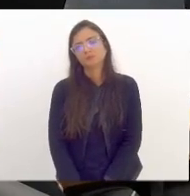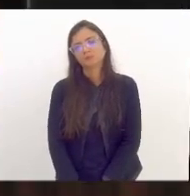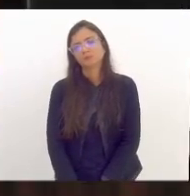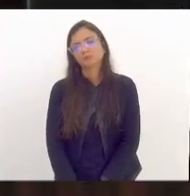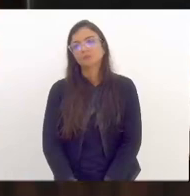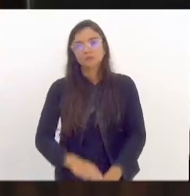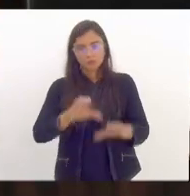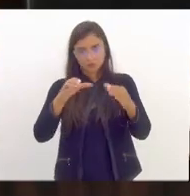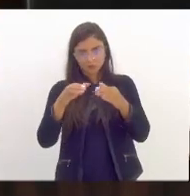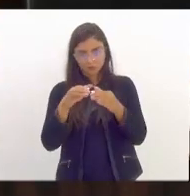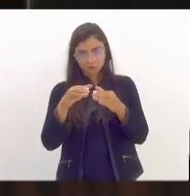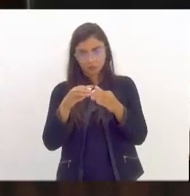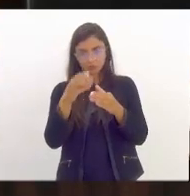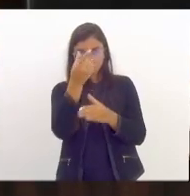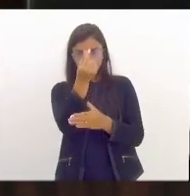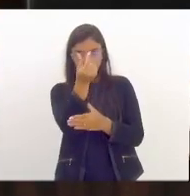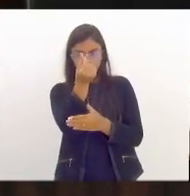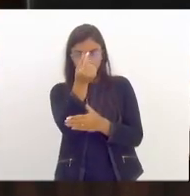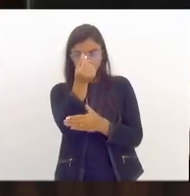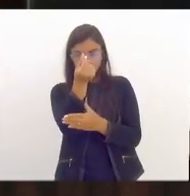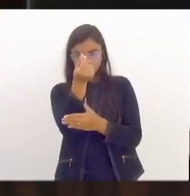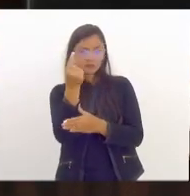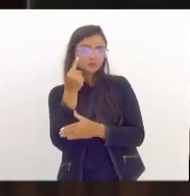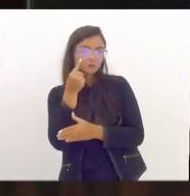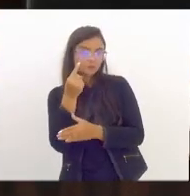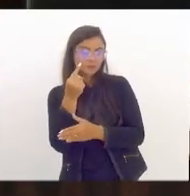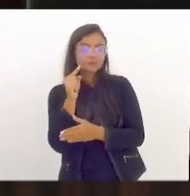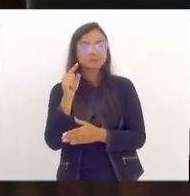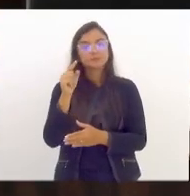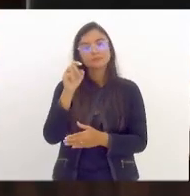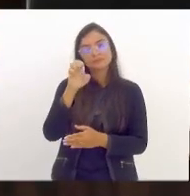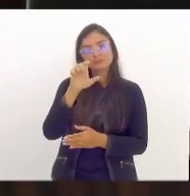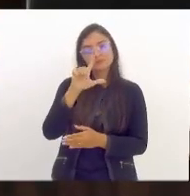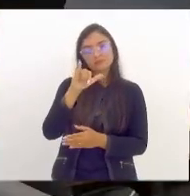Pela Comissão de Orçamento, o deputado Eliomar Coelho.